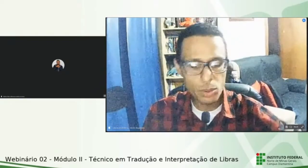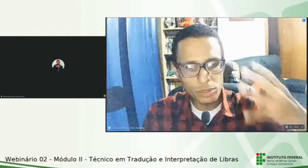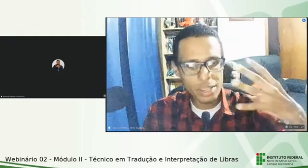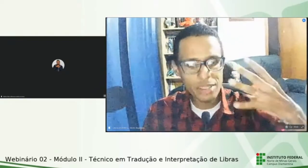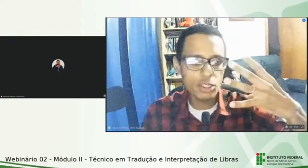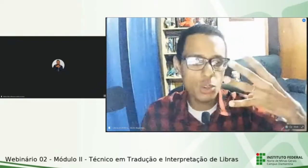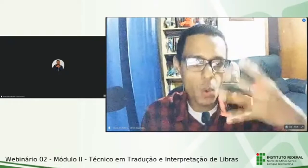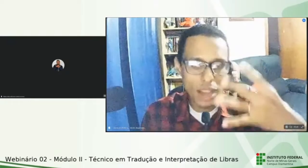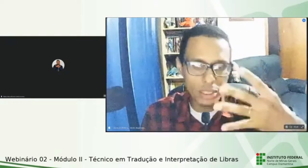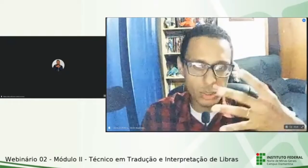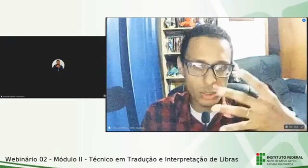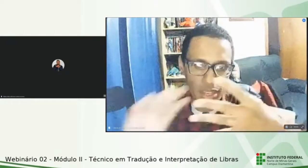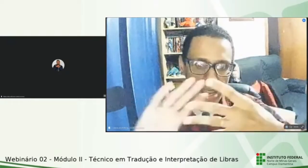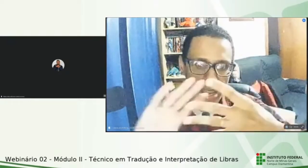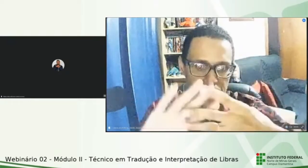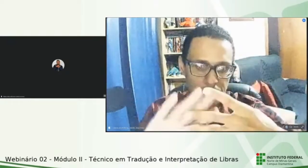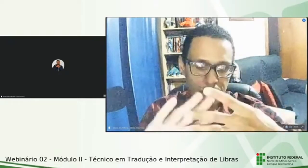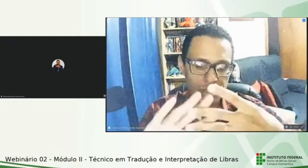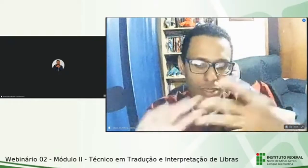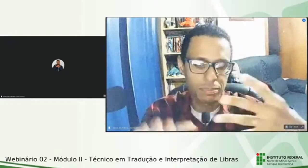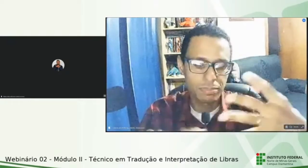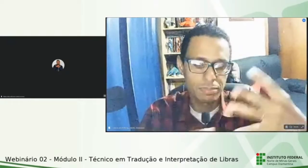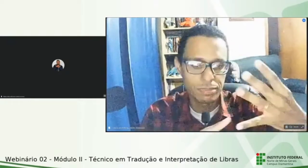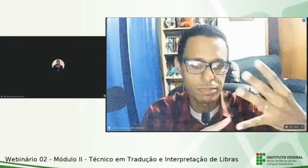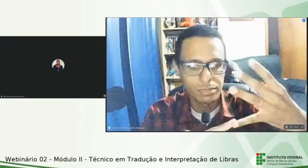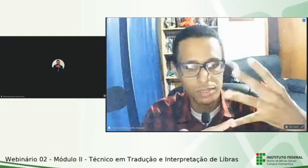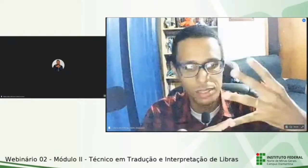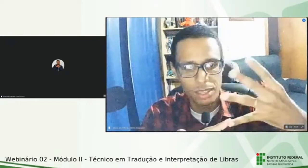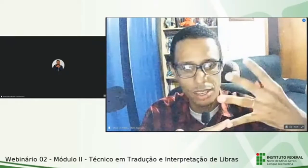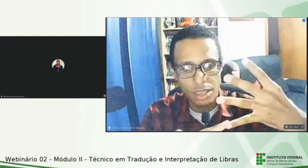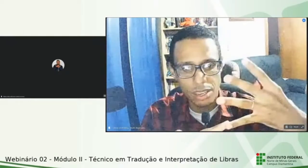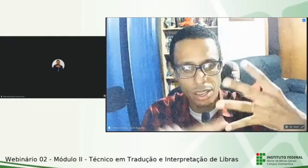Pensando nestes quatro temas,